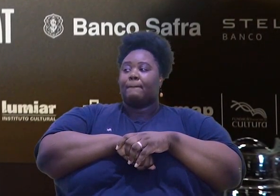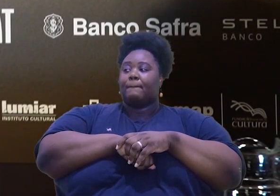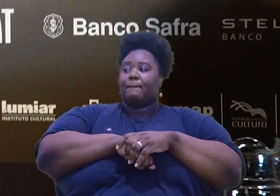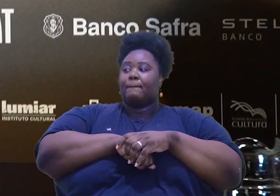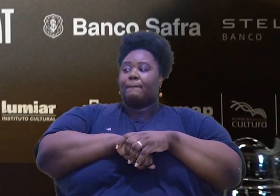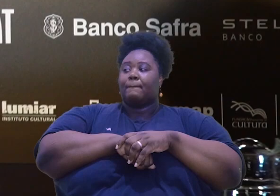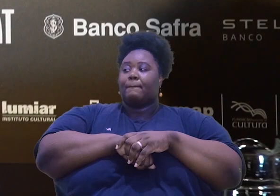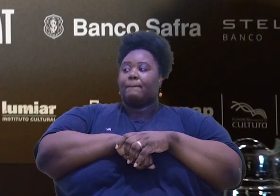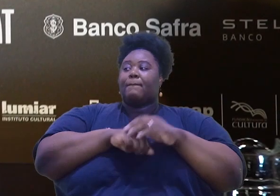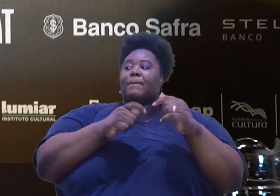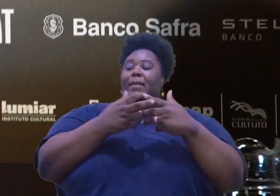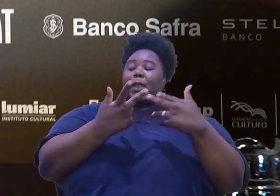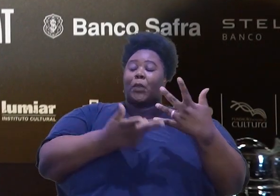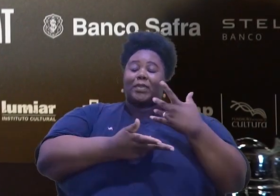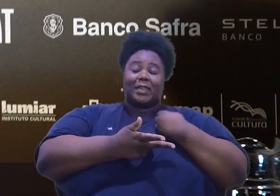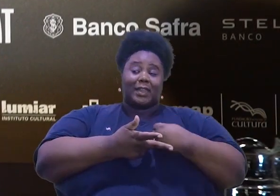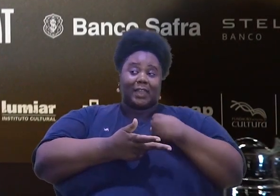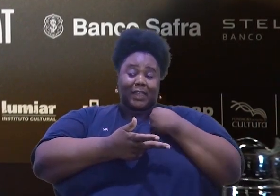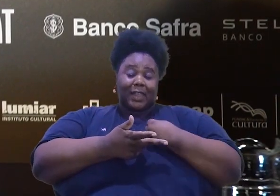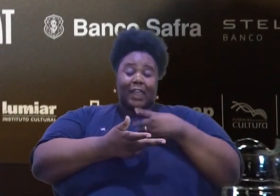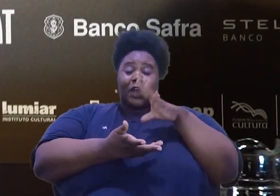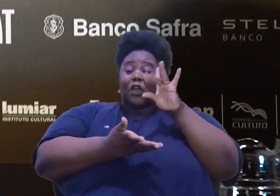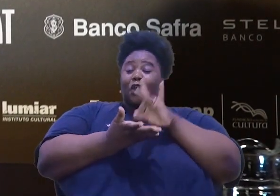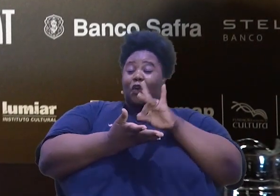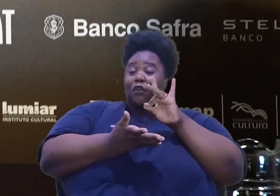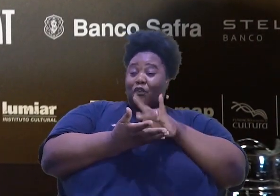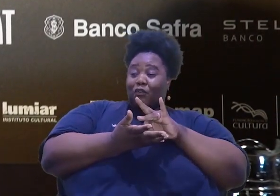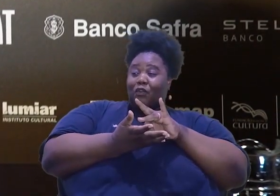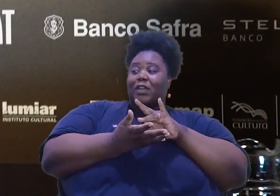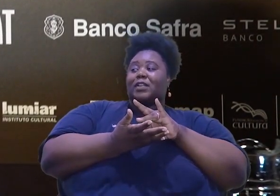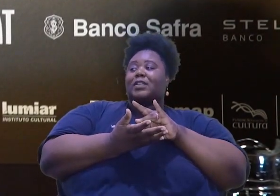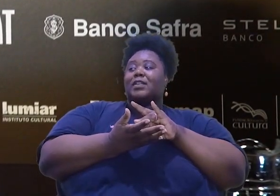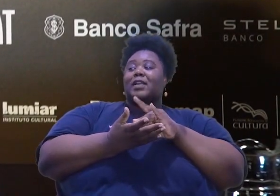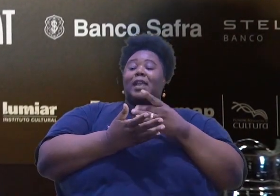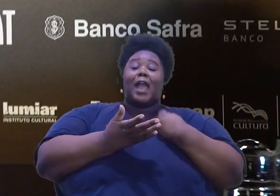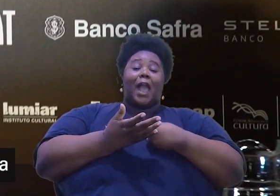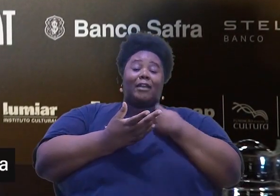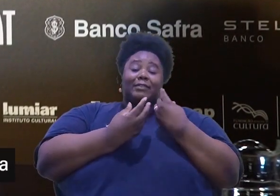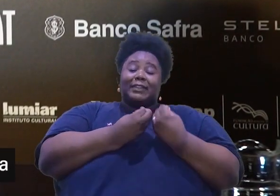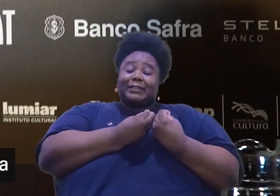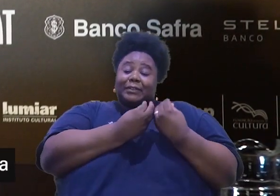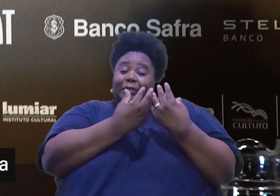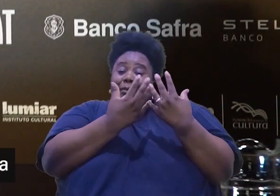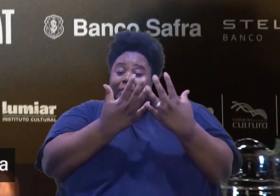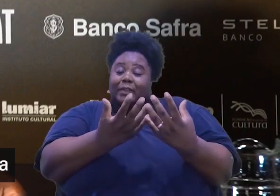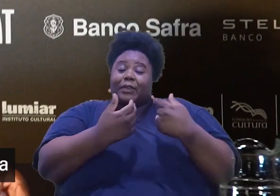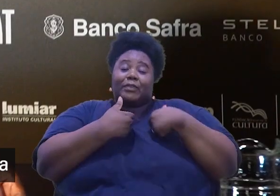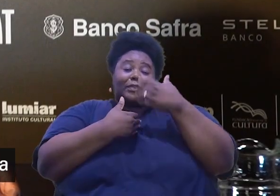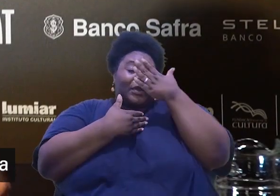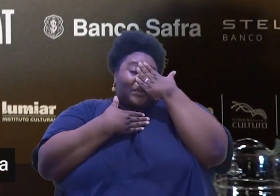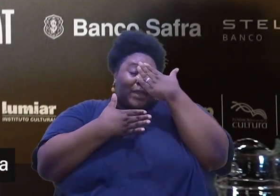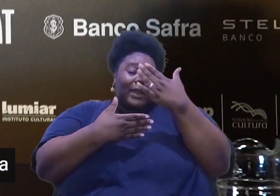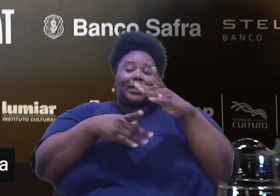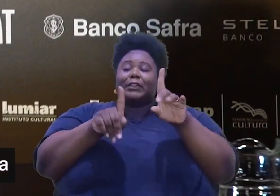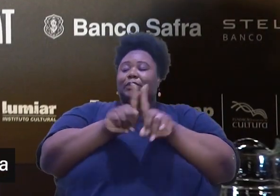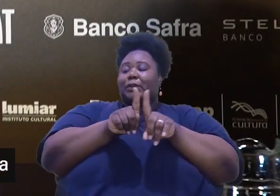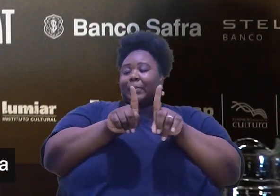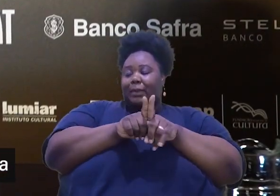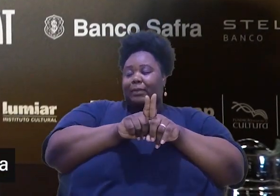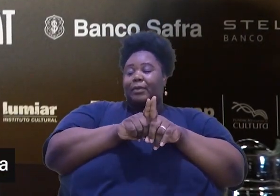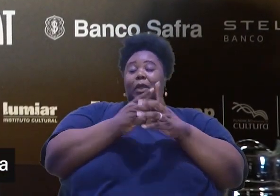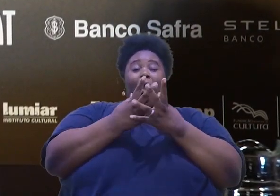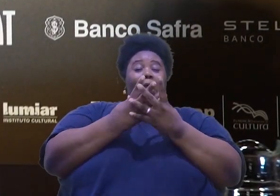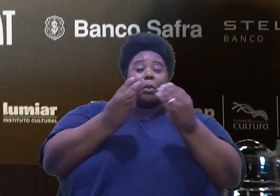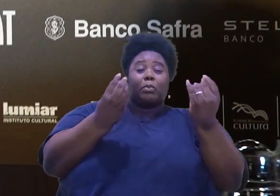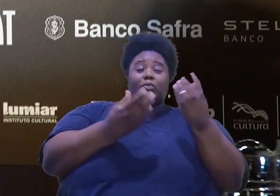algo que eu fiz e que a vida me permitiu, e que eu agradeço também muito